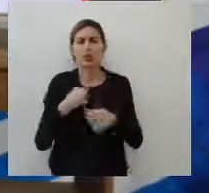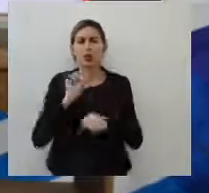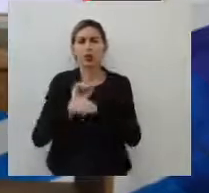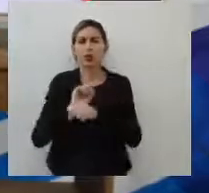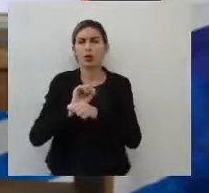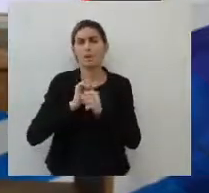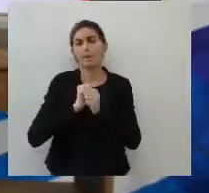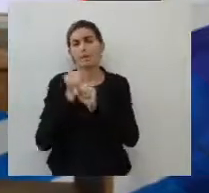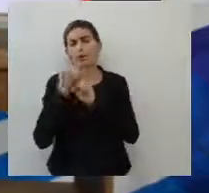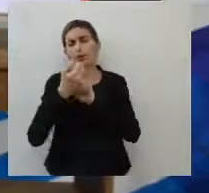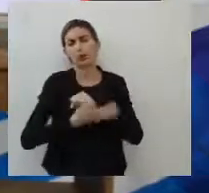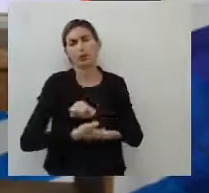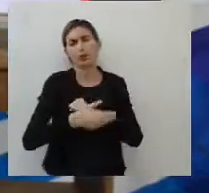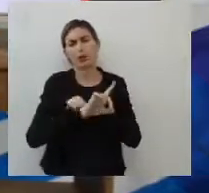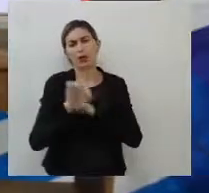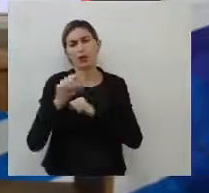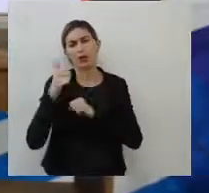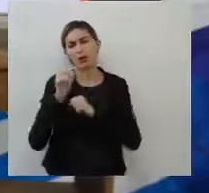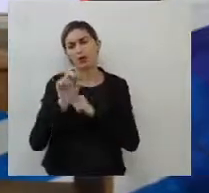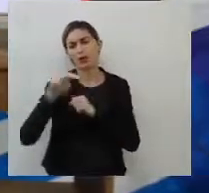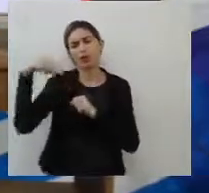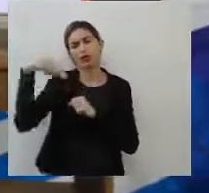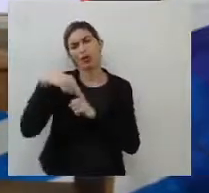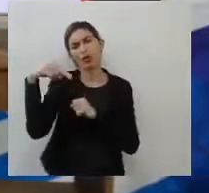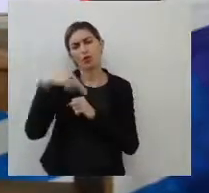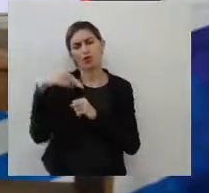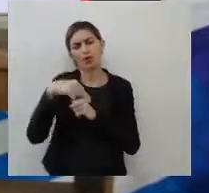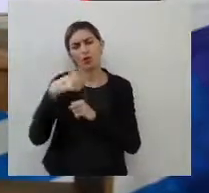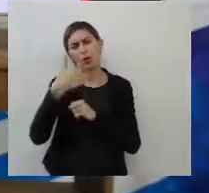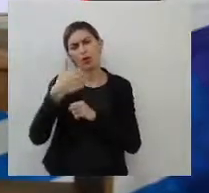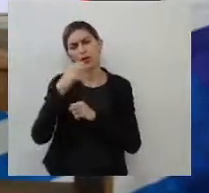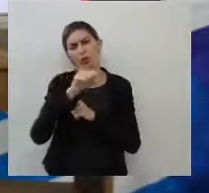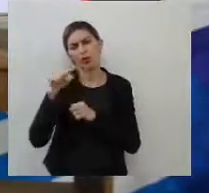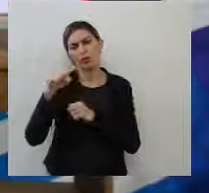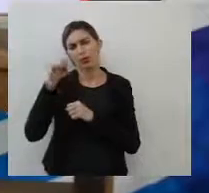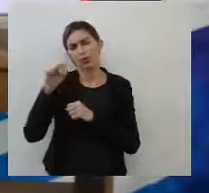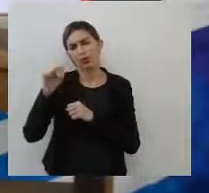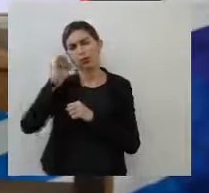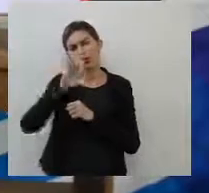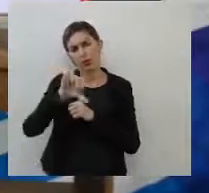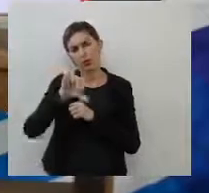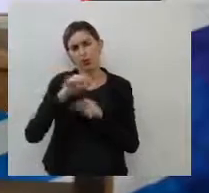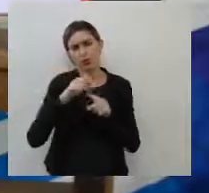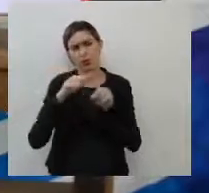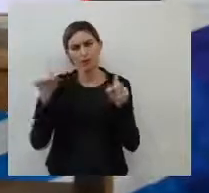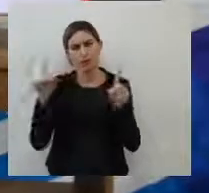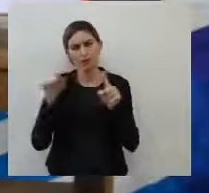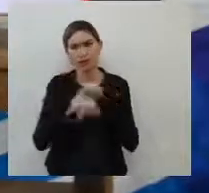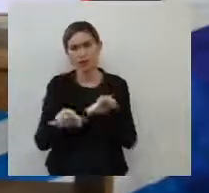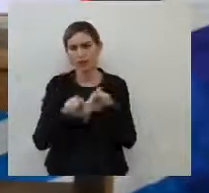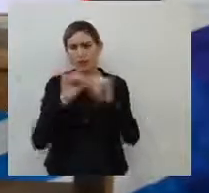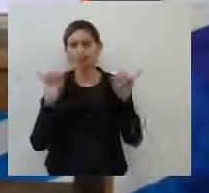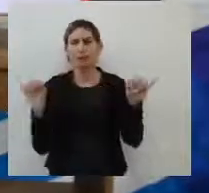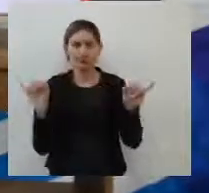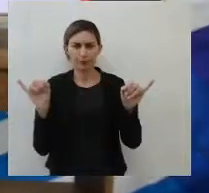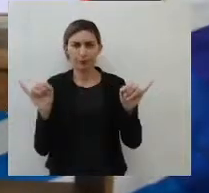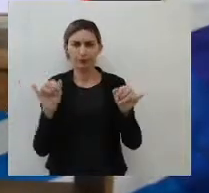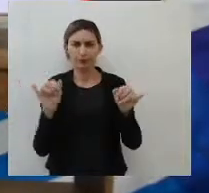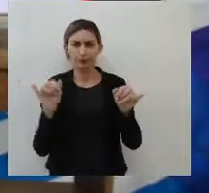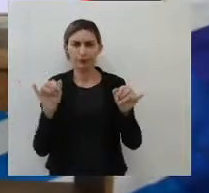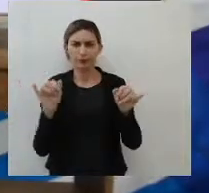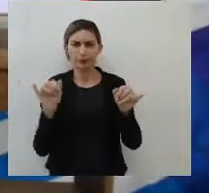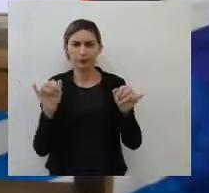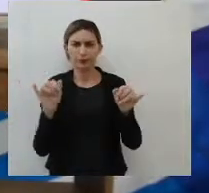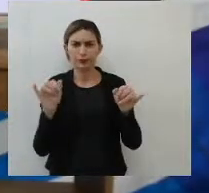para a madrugada de 15 de novembro de 1889, mas a proclamação se deu à